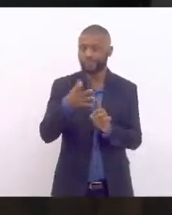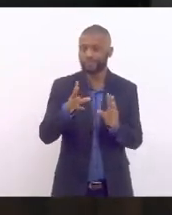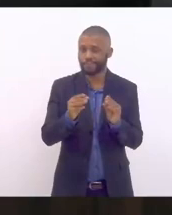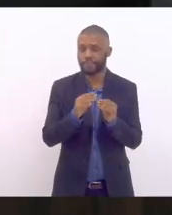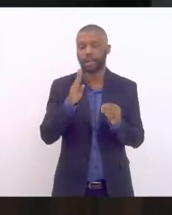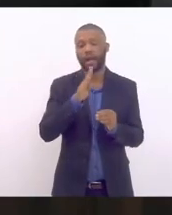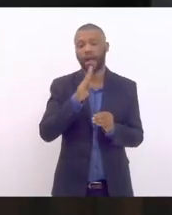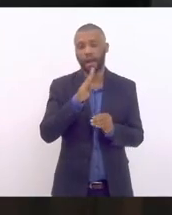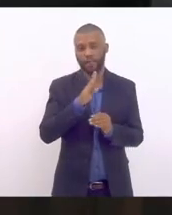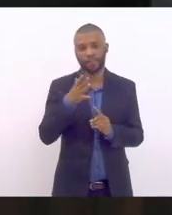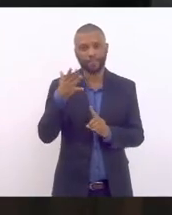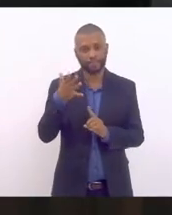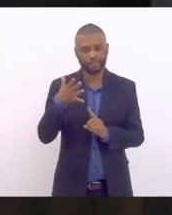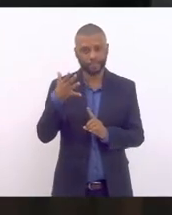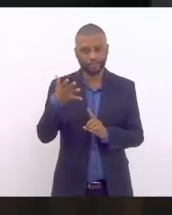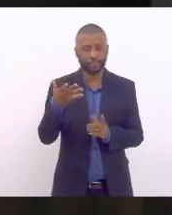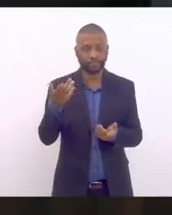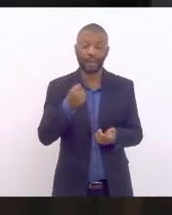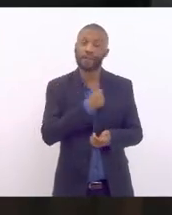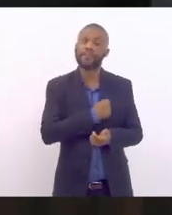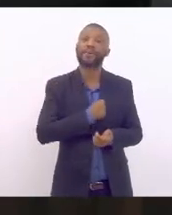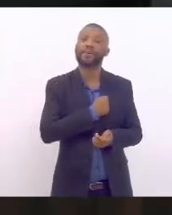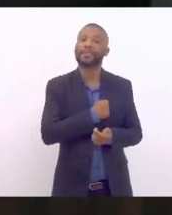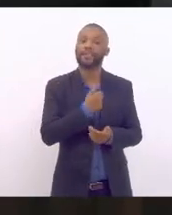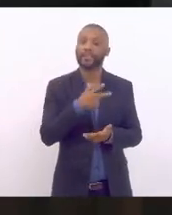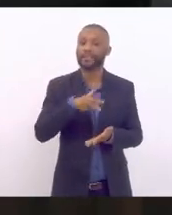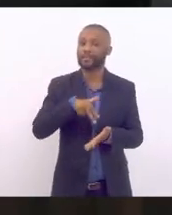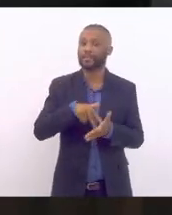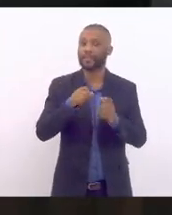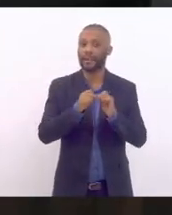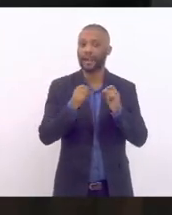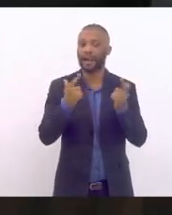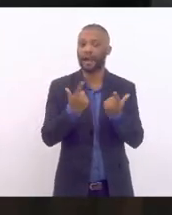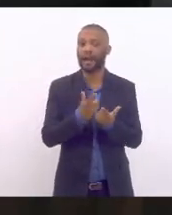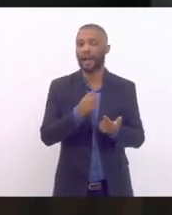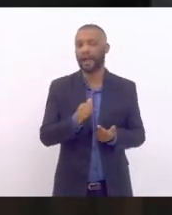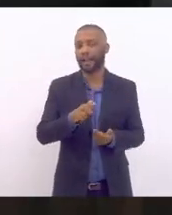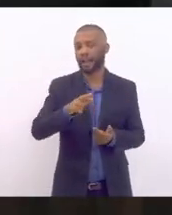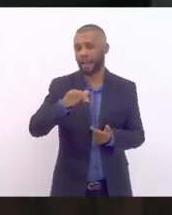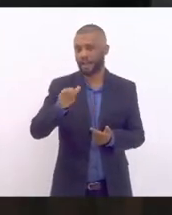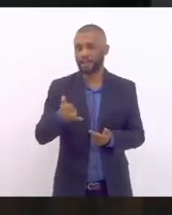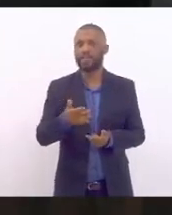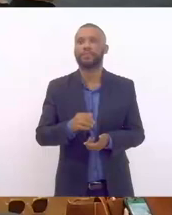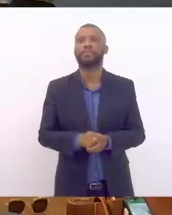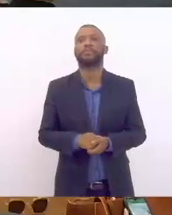rapidamente aqui a Tribuna quem tá com saudade da Tribuna da alerj e